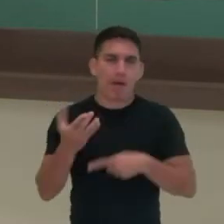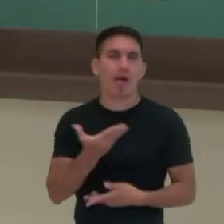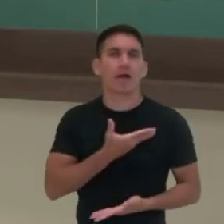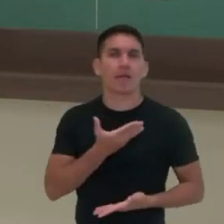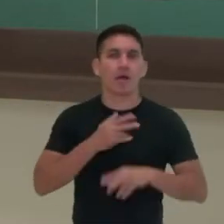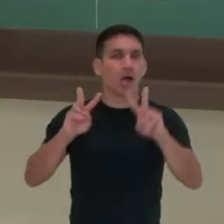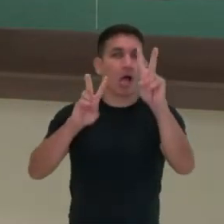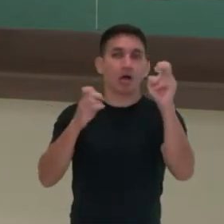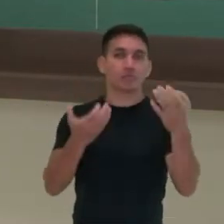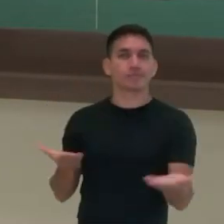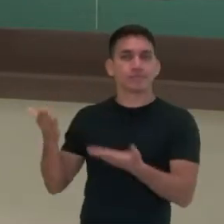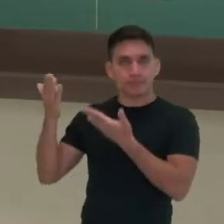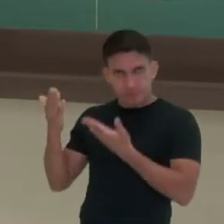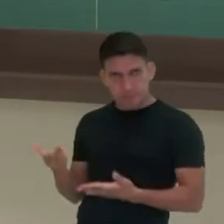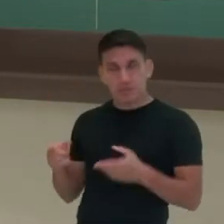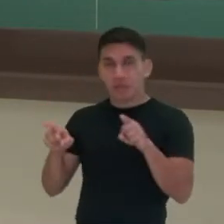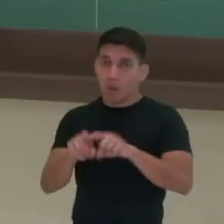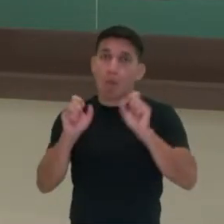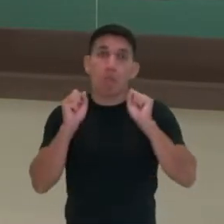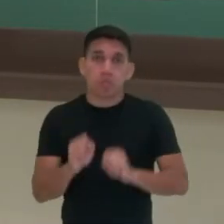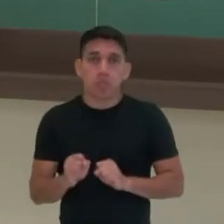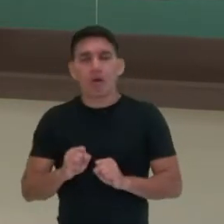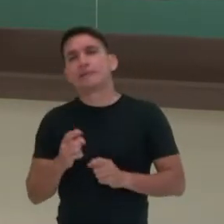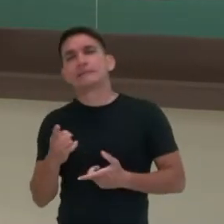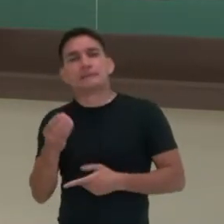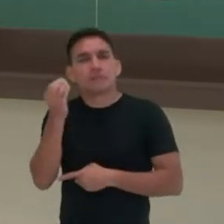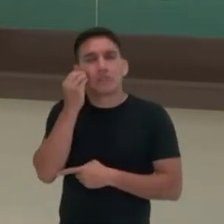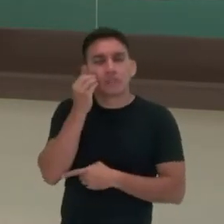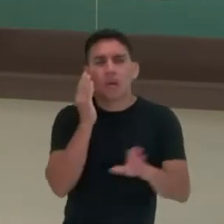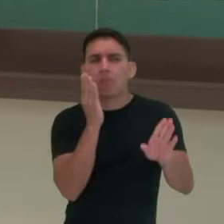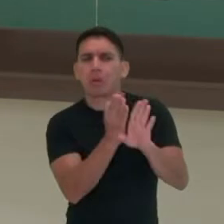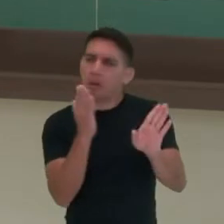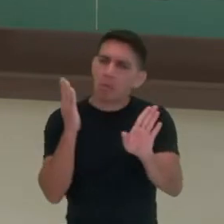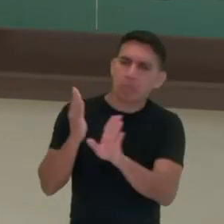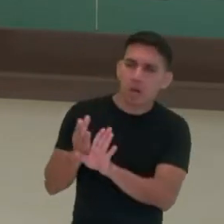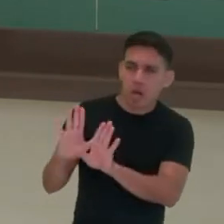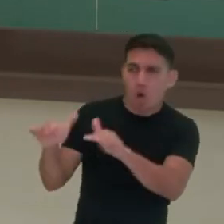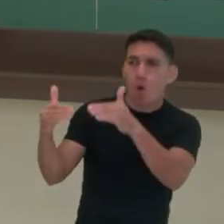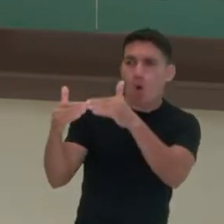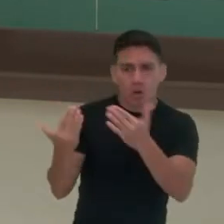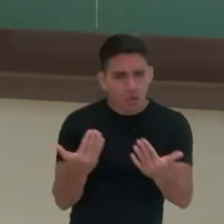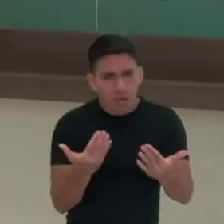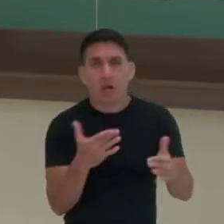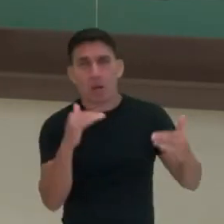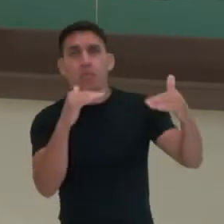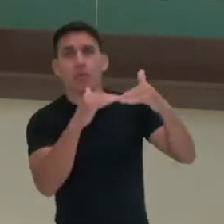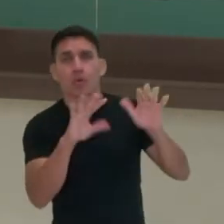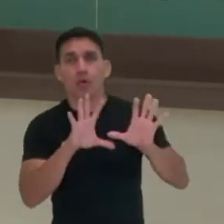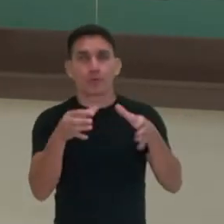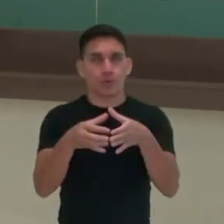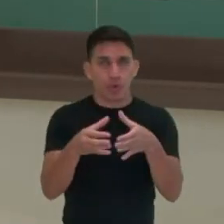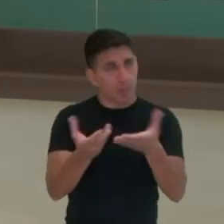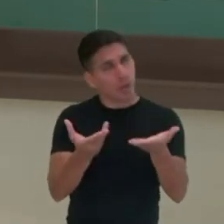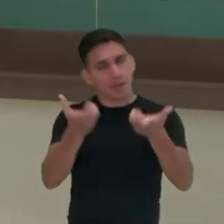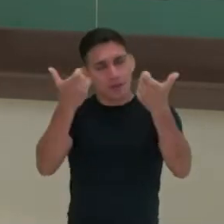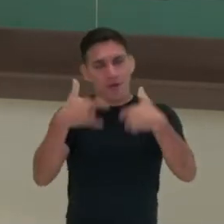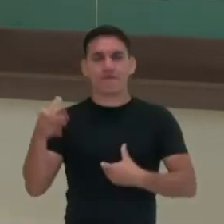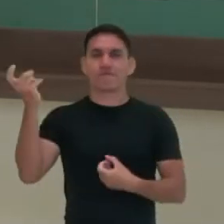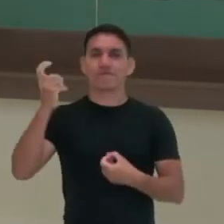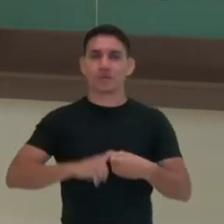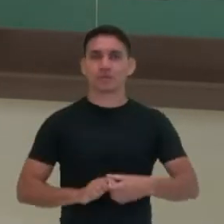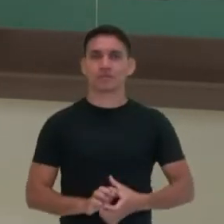colegas sobre esse tema, vocês podem achar uma posição consensual aí da turma sobre isso e eu